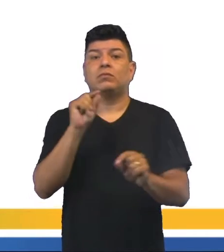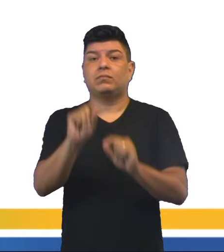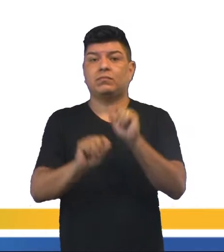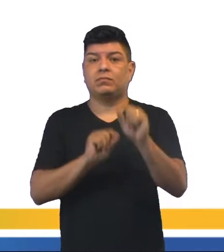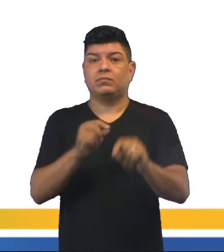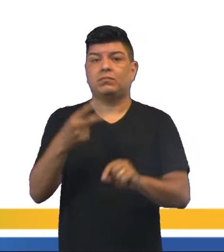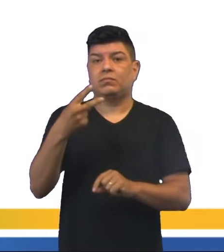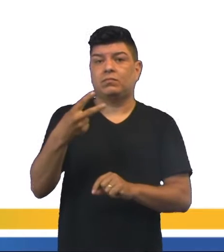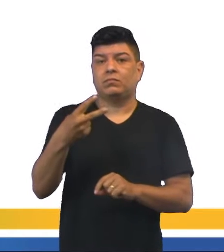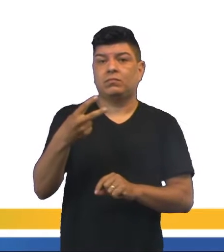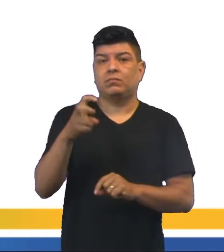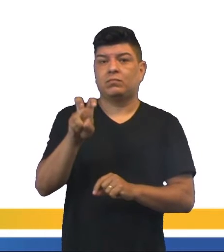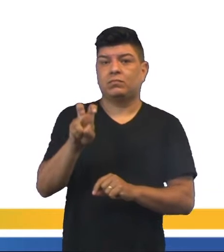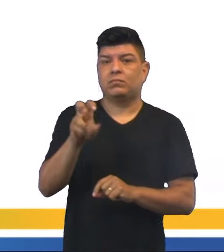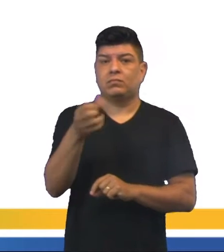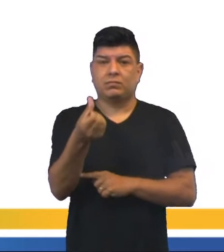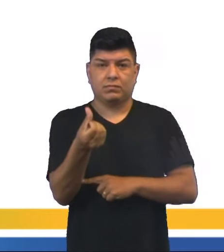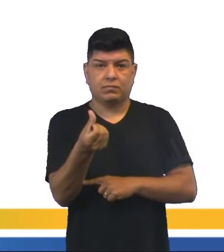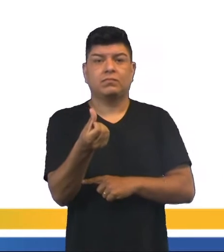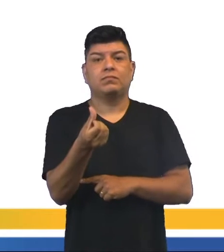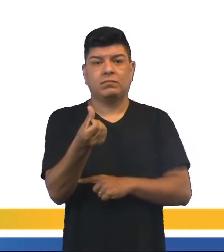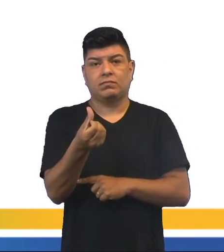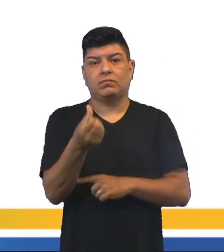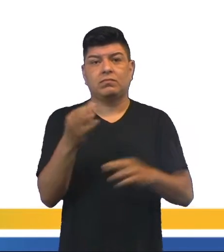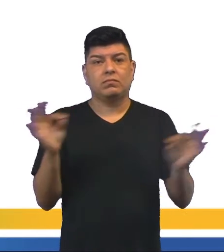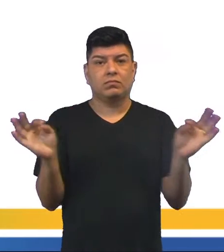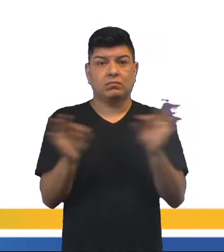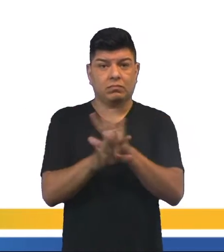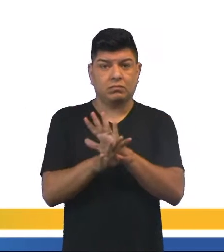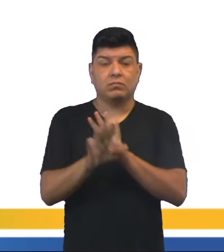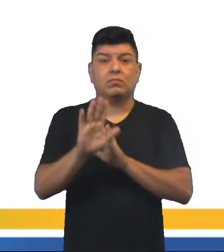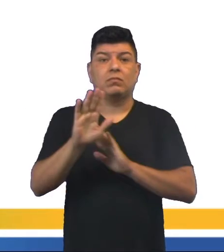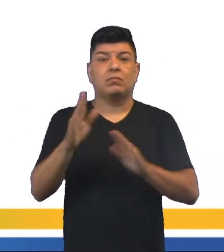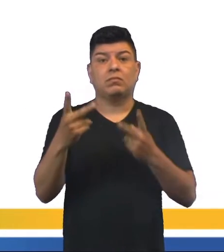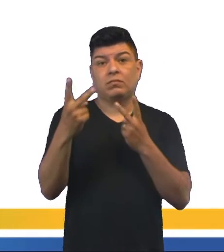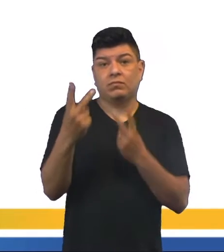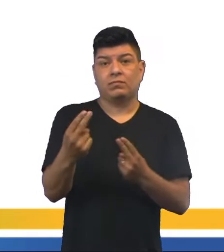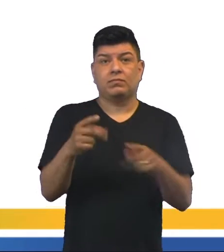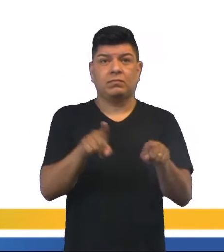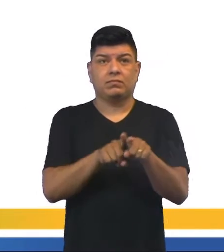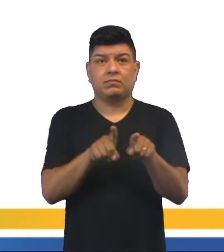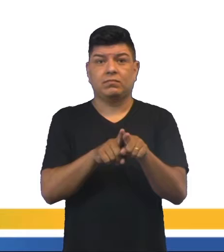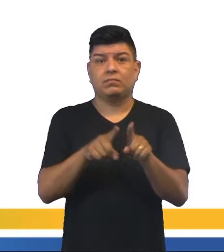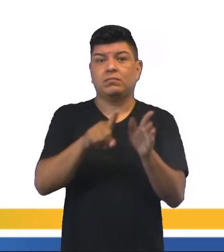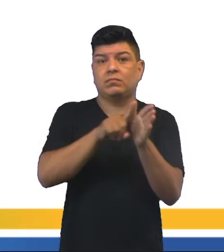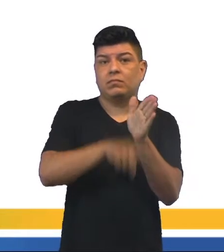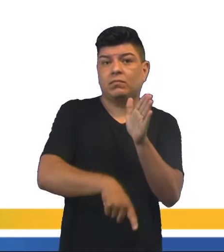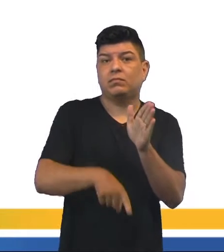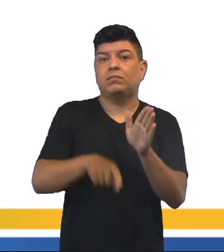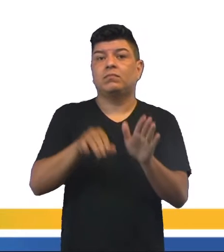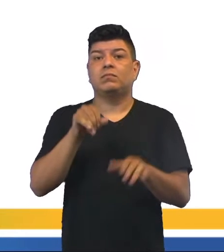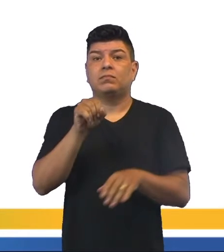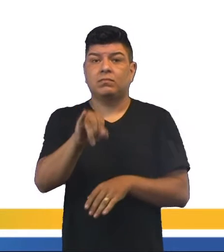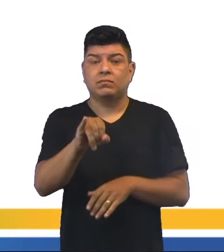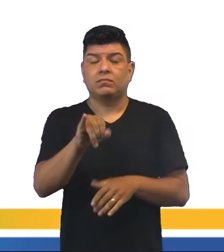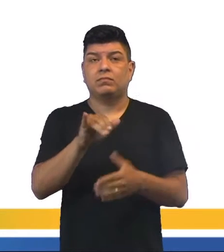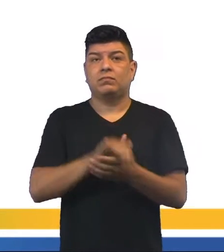eu encontro 256 que é o meu total da mesma forma seu subtrair